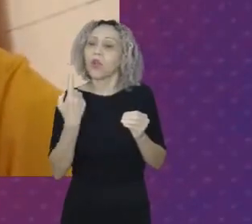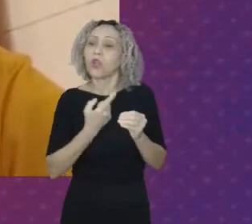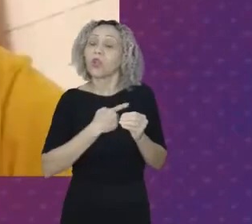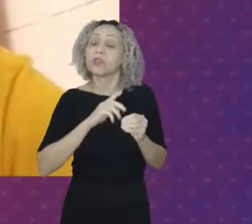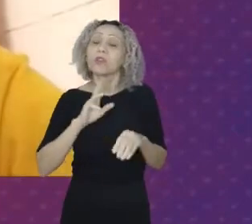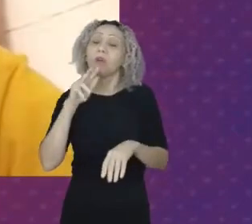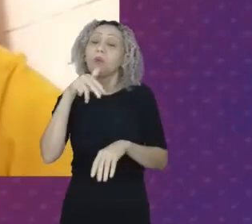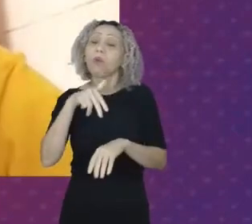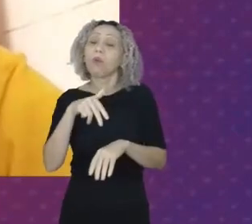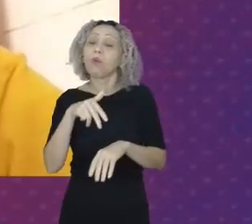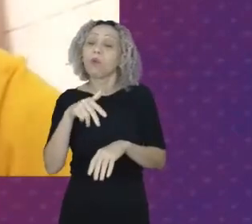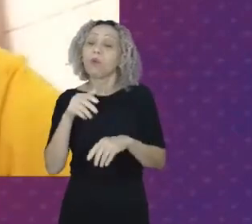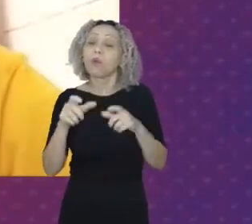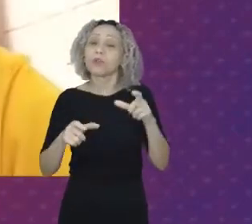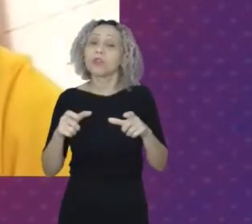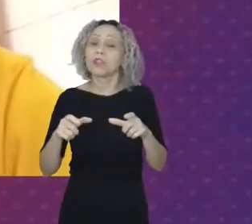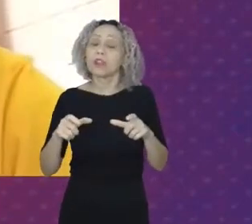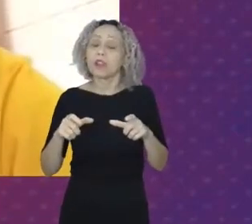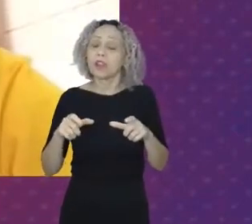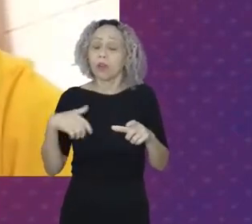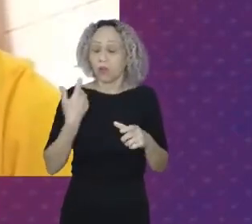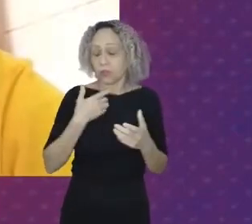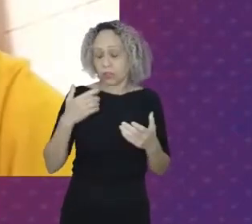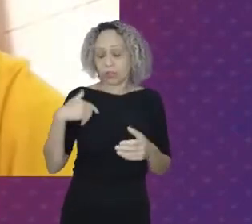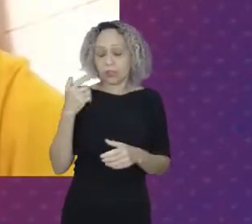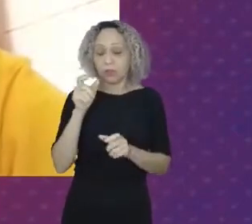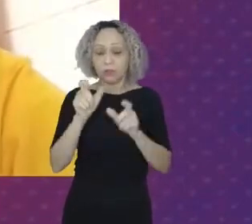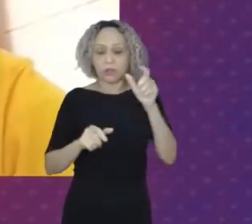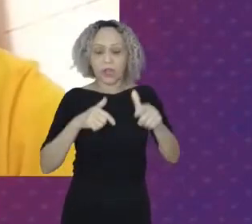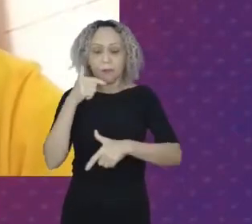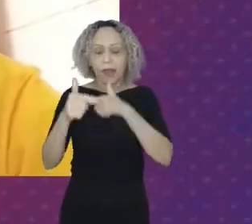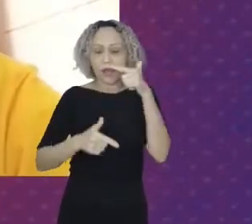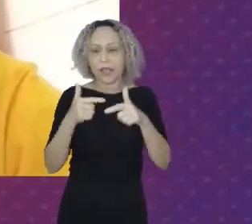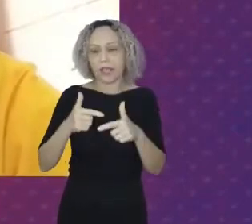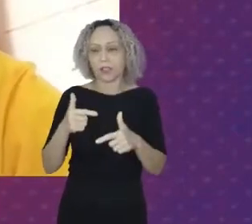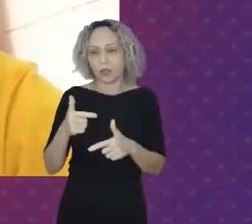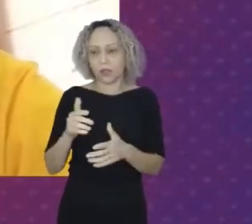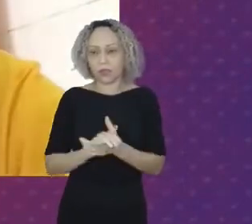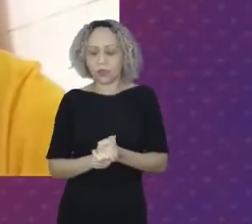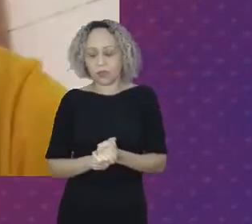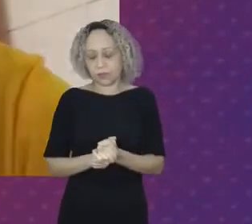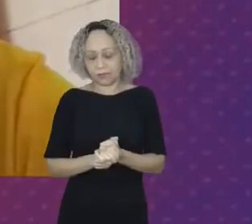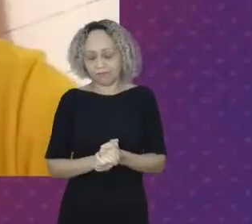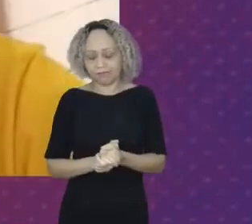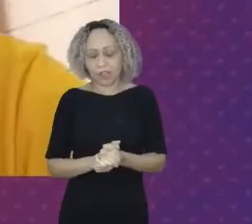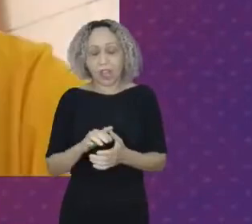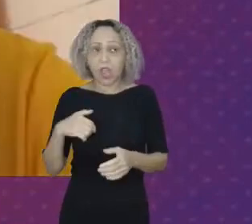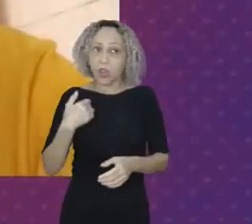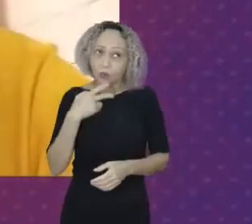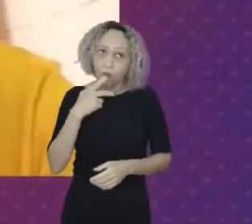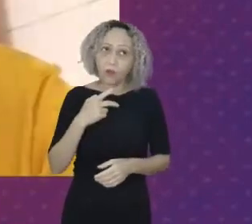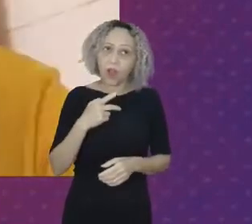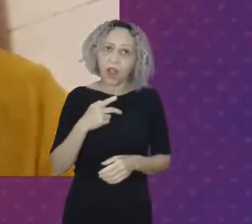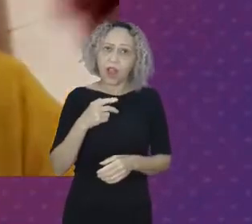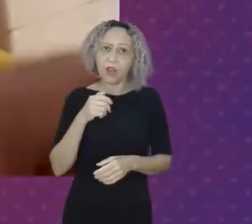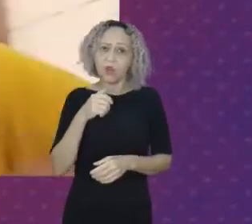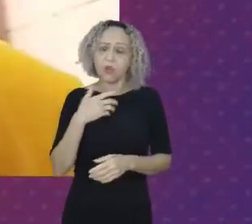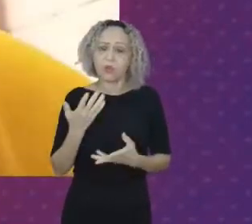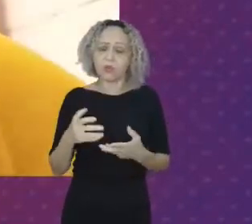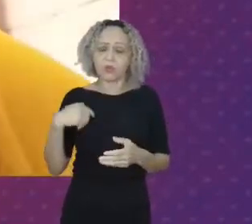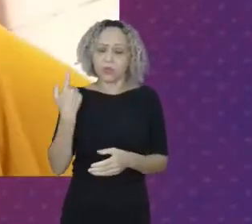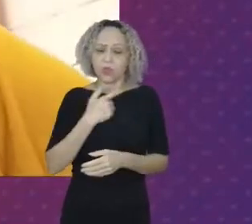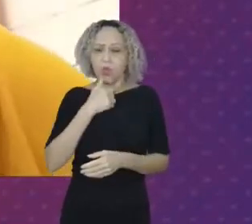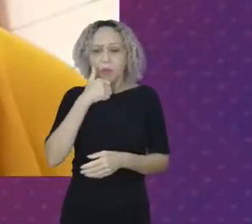somos trabalhadoras seletistas. Eu sempre me refiro no feminino porque nós somos maioria, né? Do total de